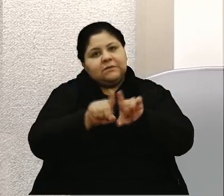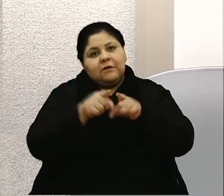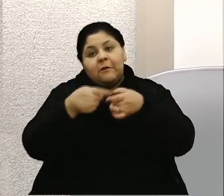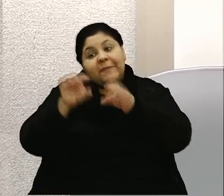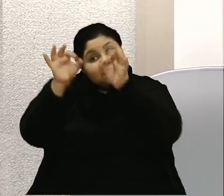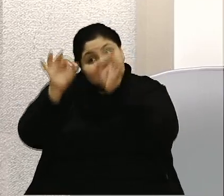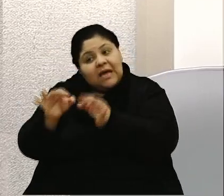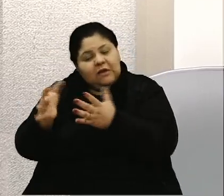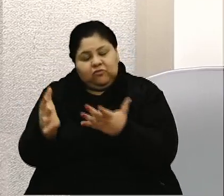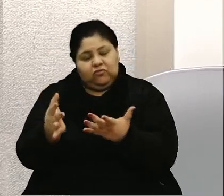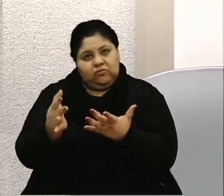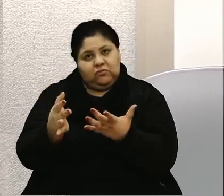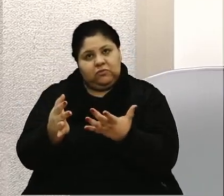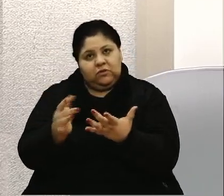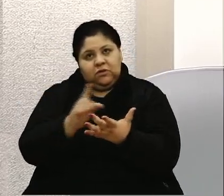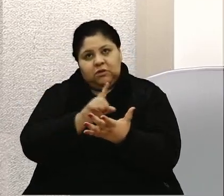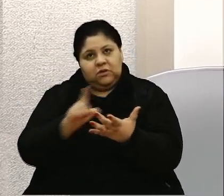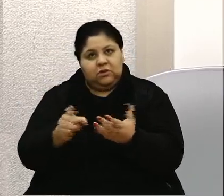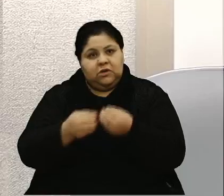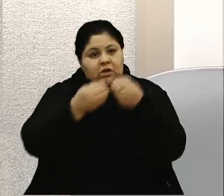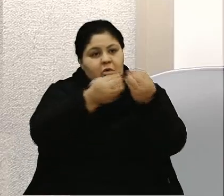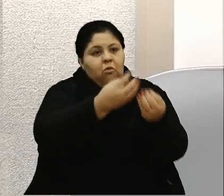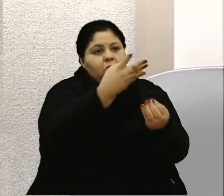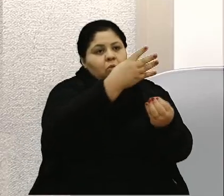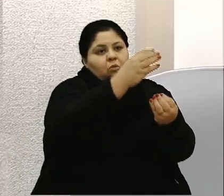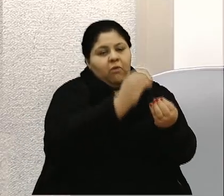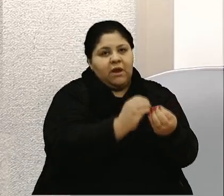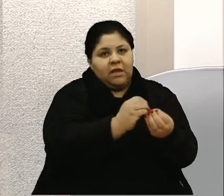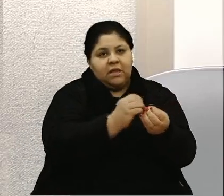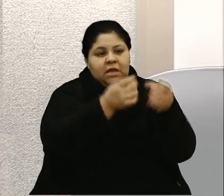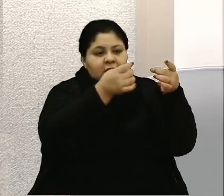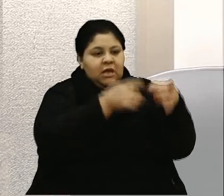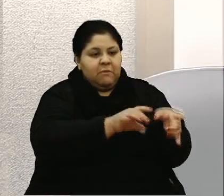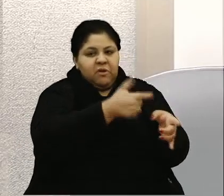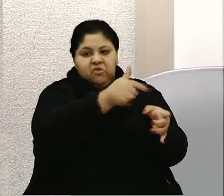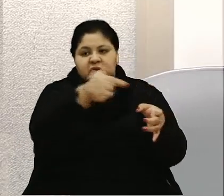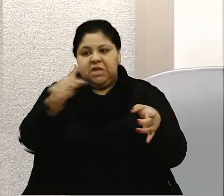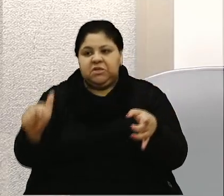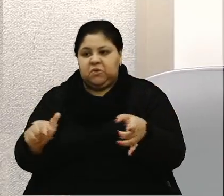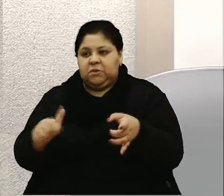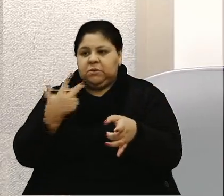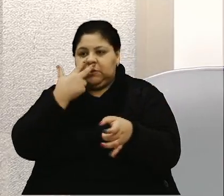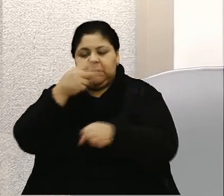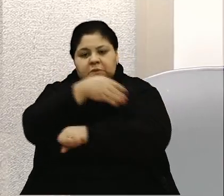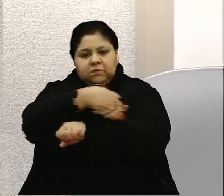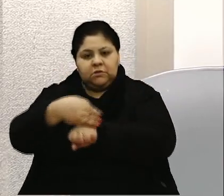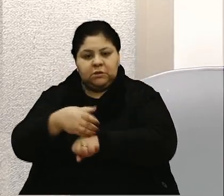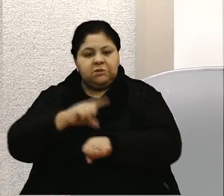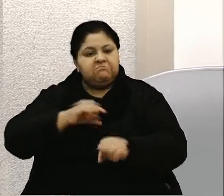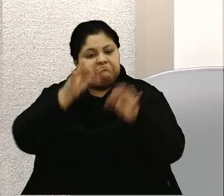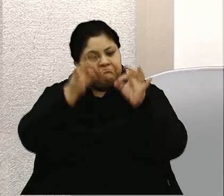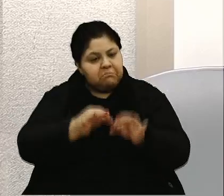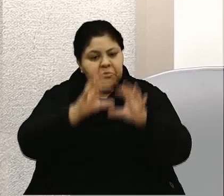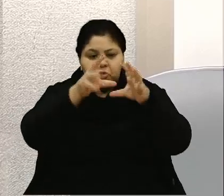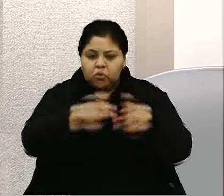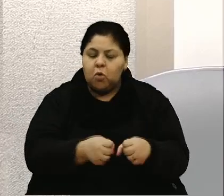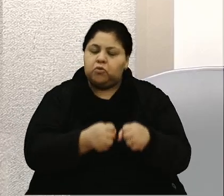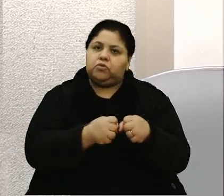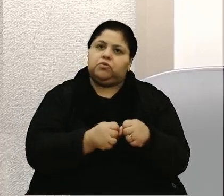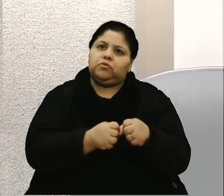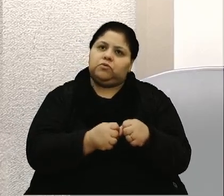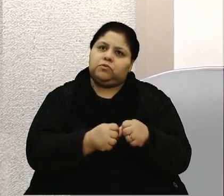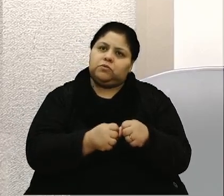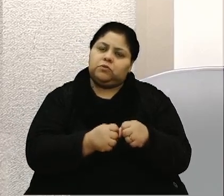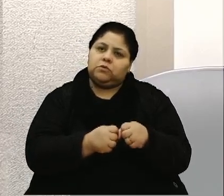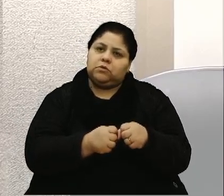justo. E não lá 40 e deixar lá as 4, 5 lá que estão na mesma rua. Tem que ser justo para todos. Tem Declarar que ser assim. voto,